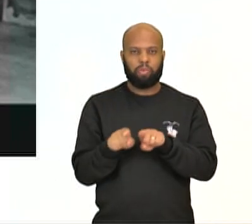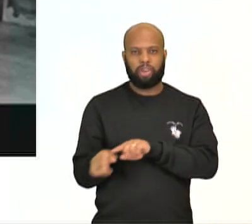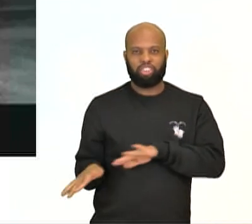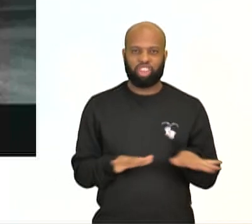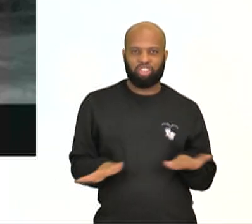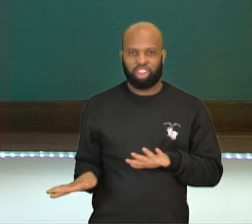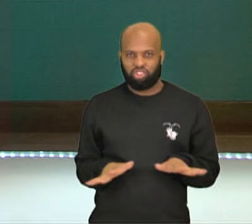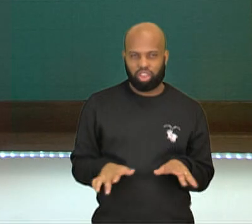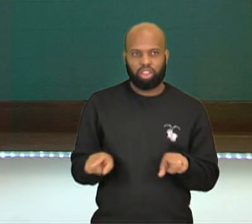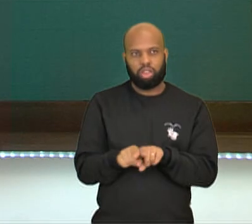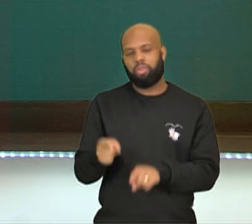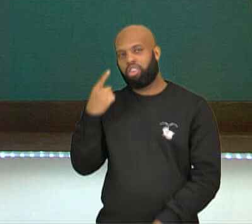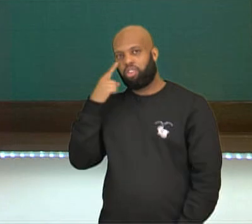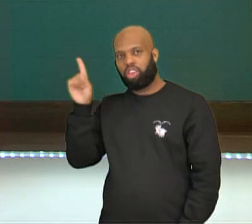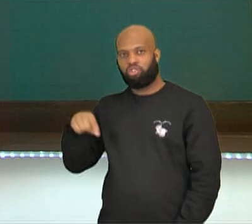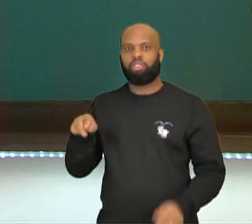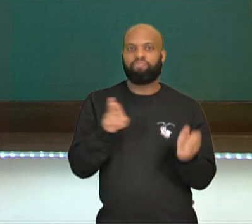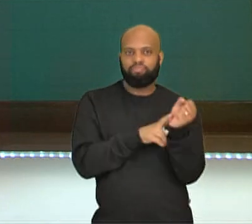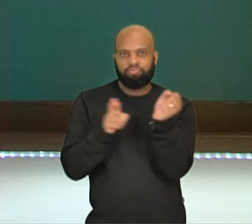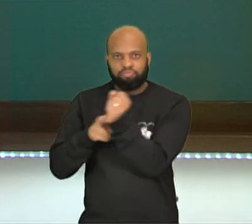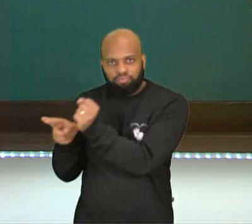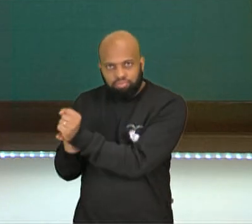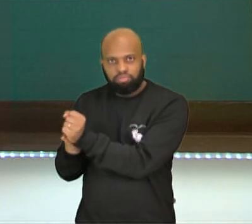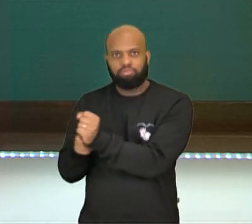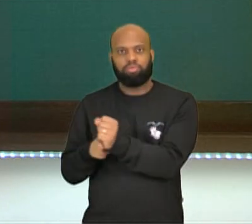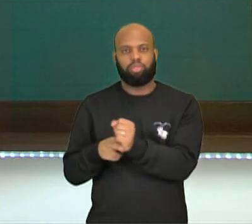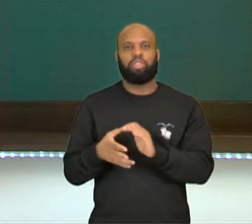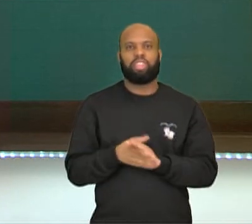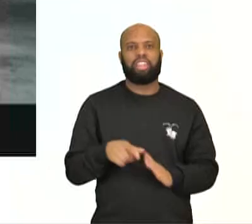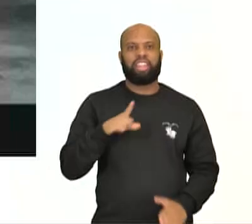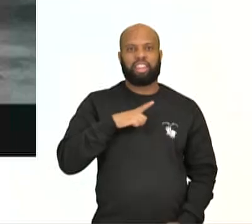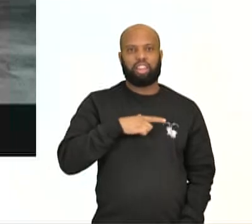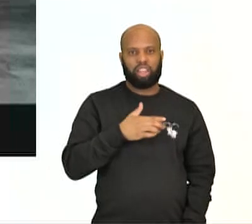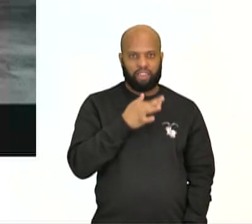ritmo latino, que é o tango.